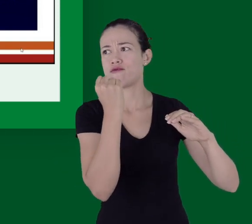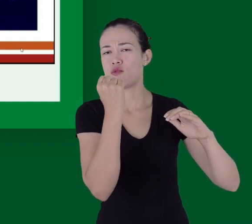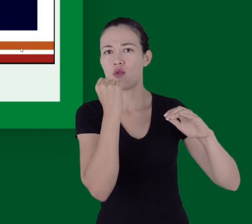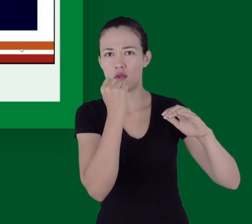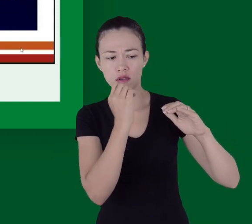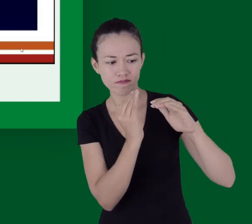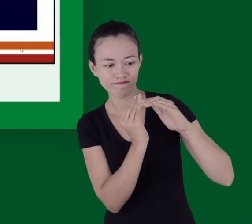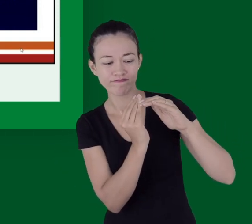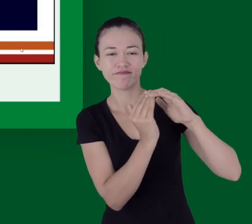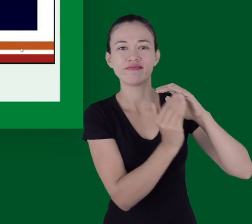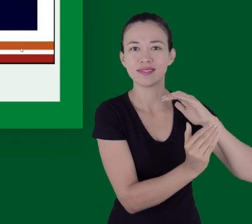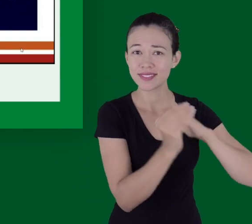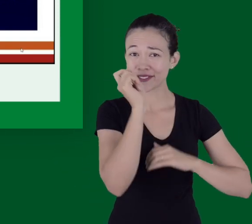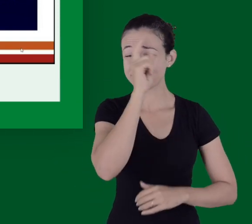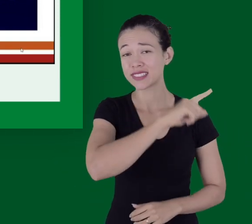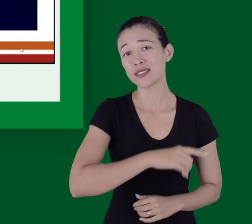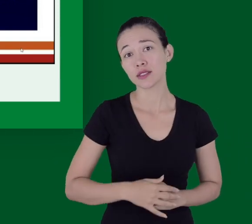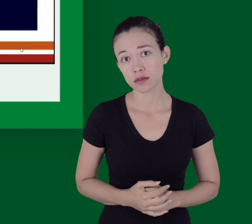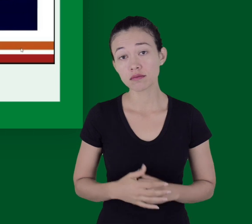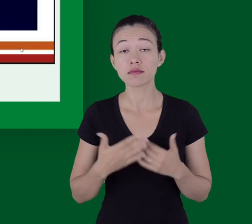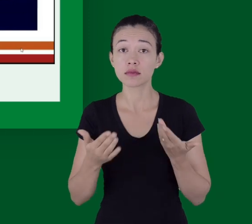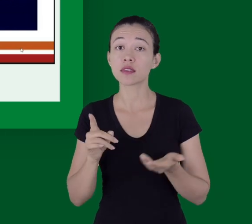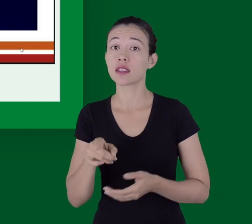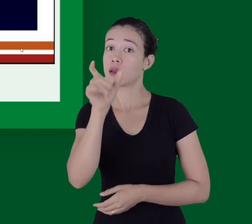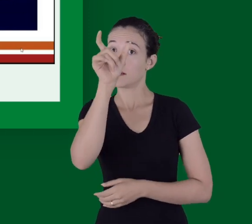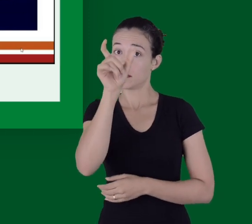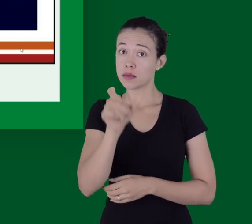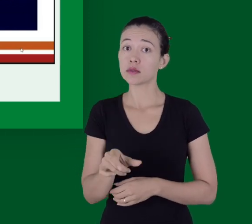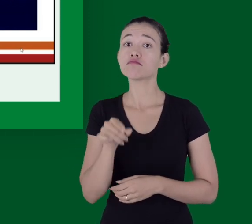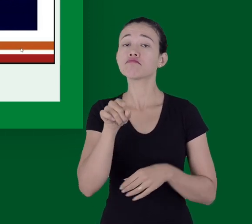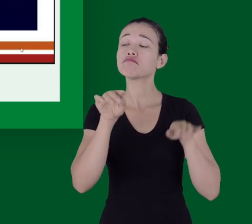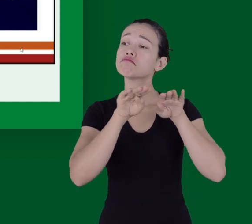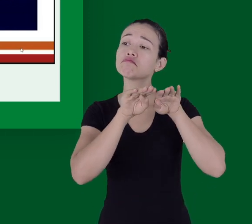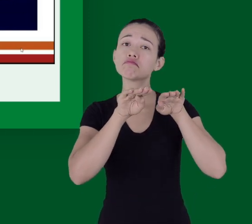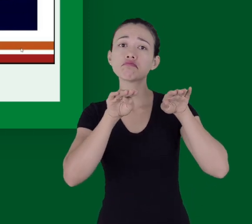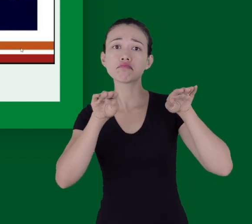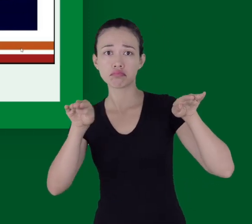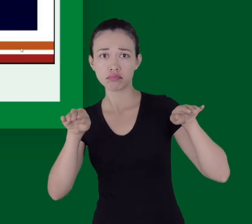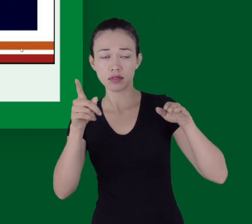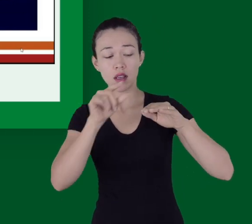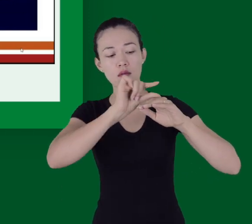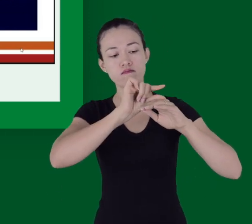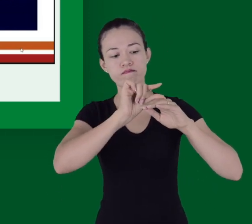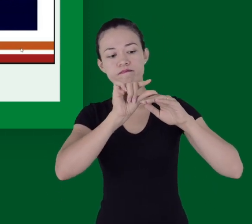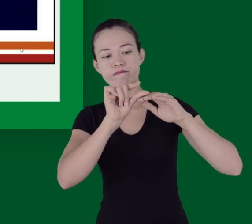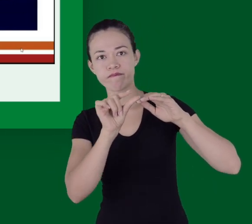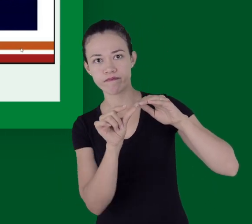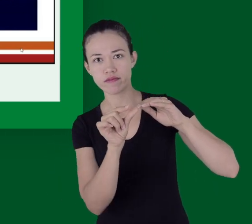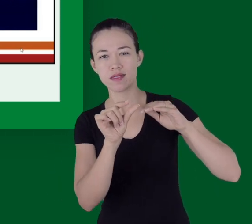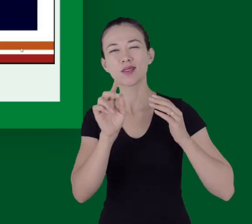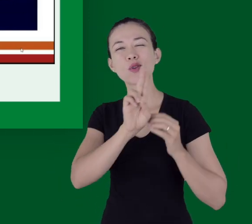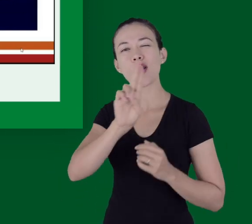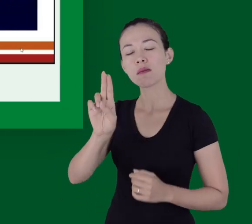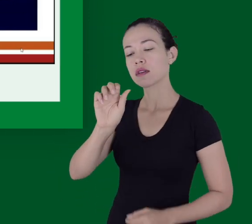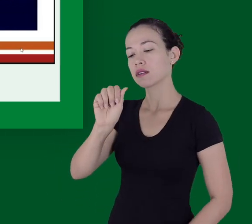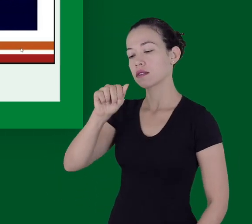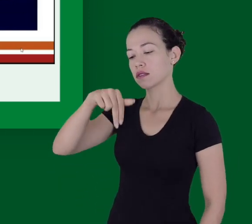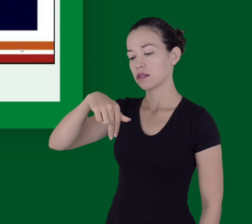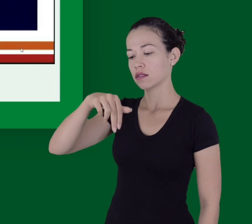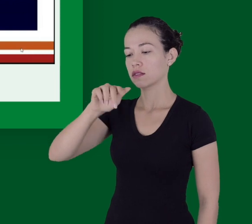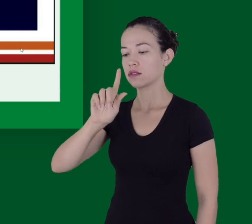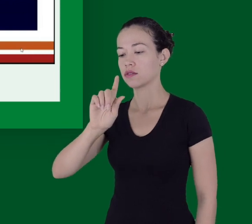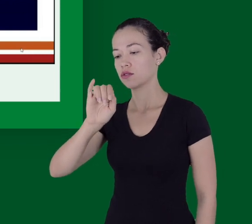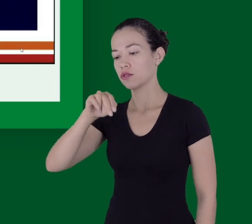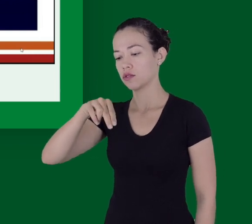fibrosa espessa e difícil de ser rompida. Então, esse paciente provavelmente é um paciente estável, é uma placa estável, que a gente chama de